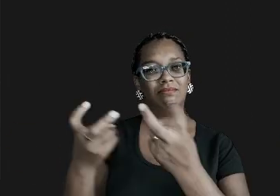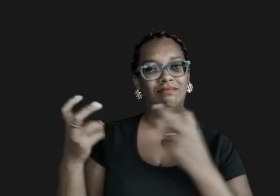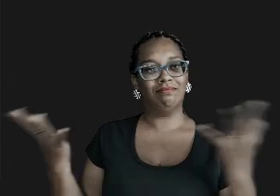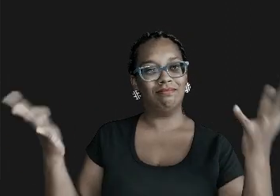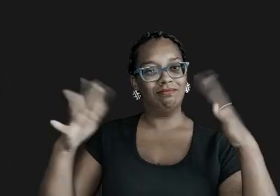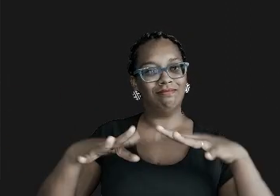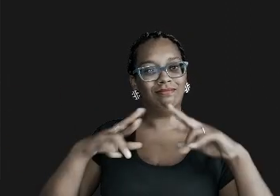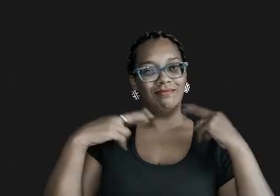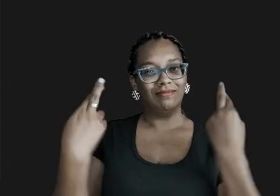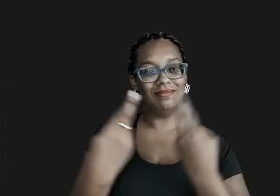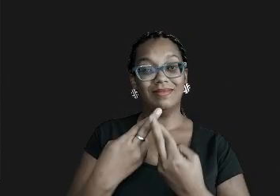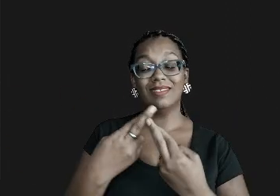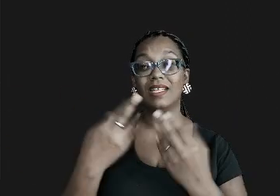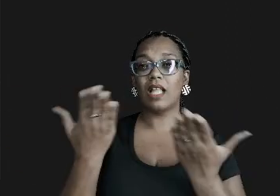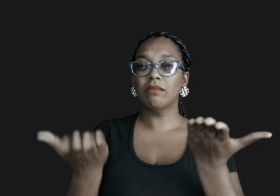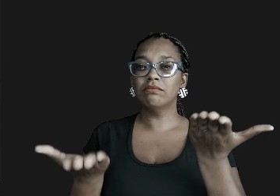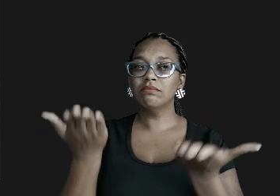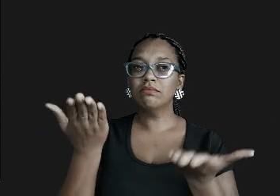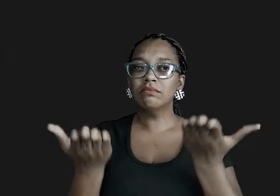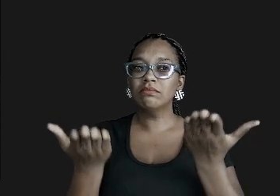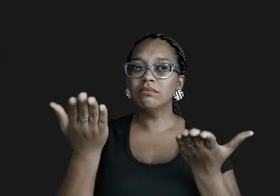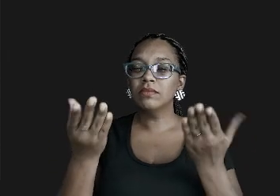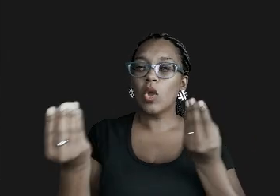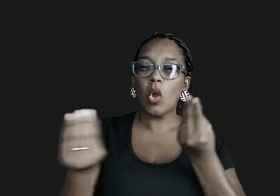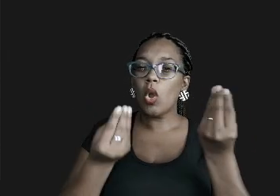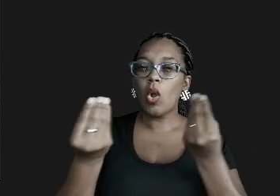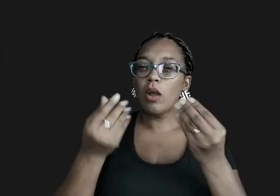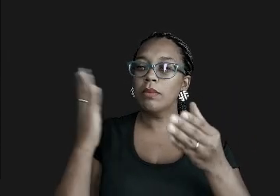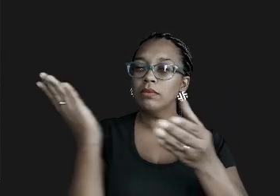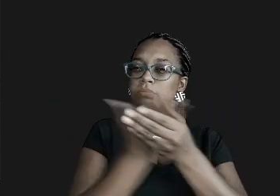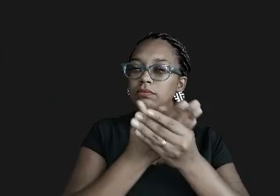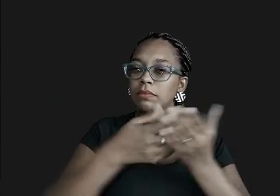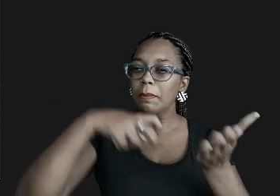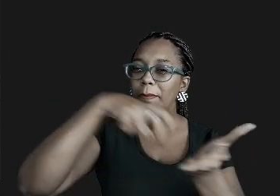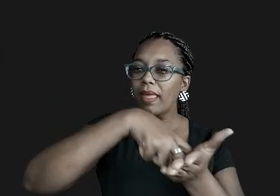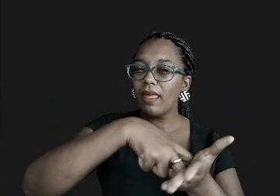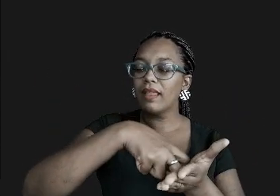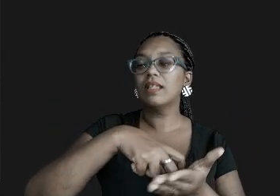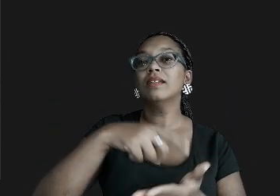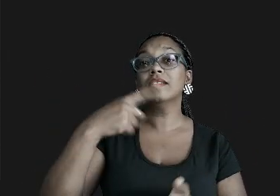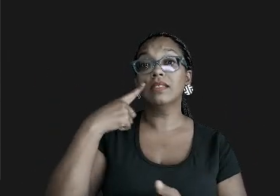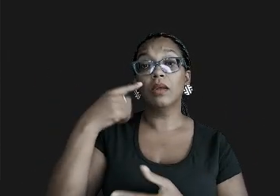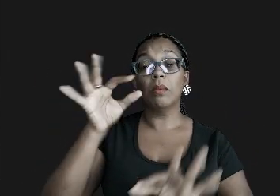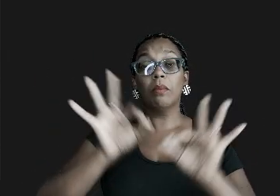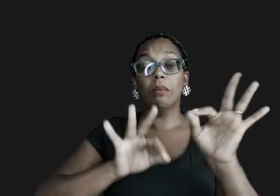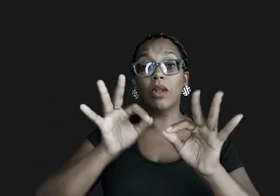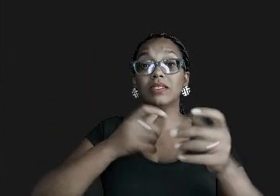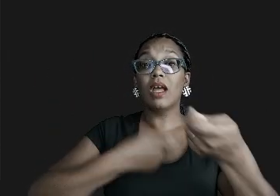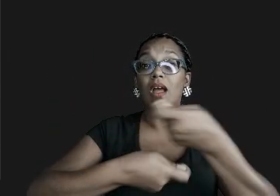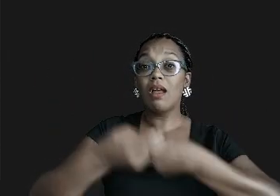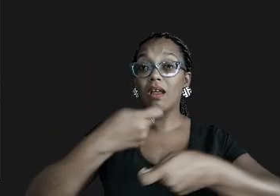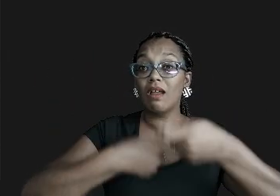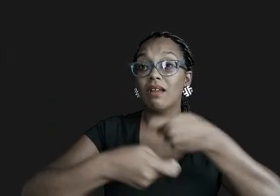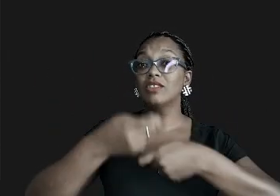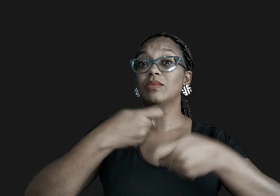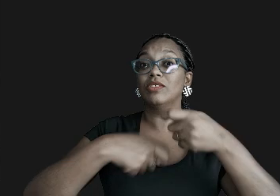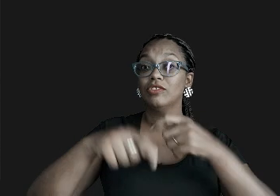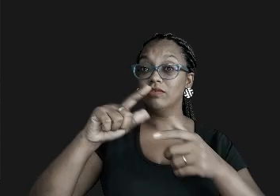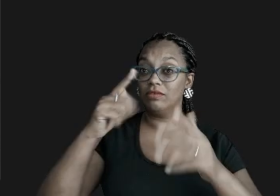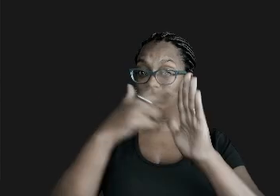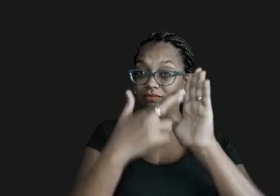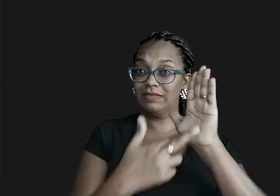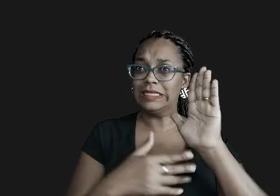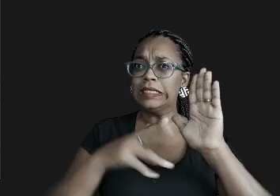nessa ideia da dosemetria das penas a gente tem observado que o processo administrativo sancionador importou vários conceitos